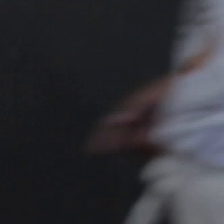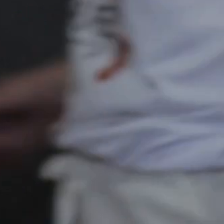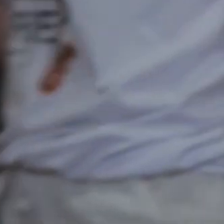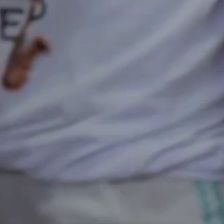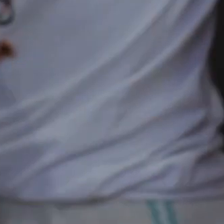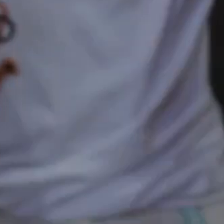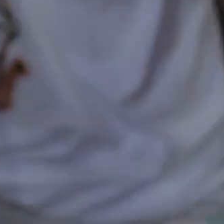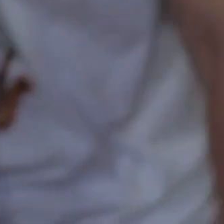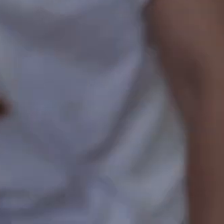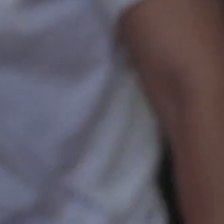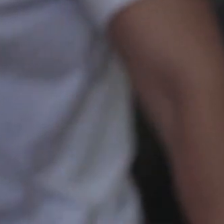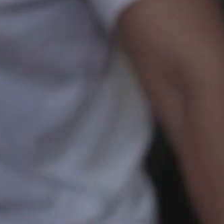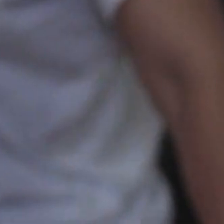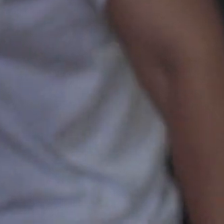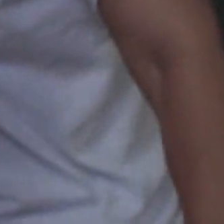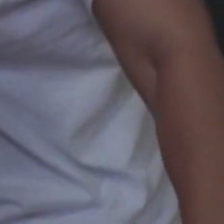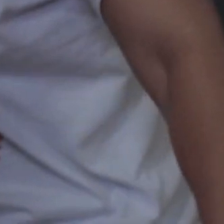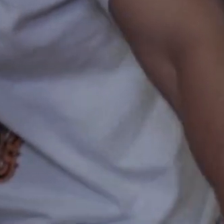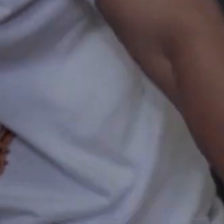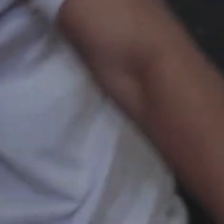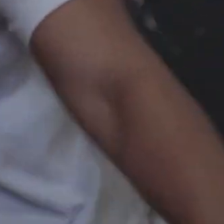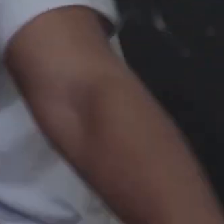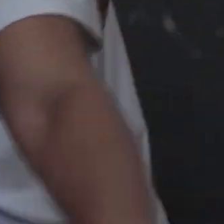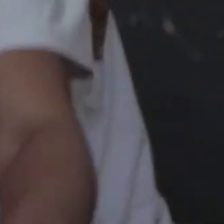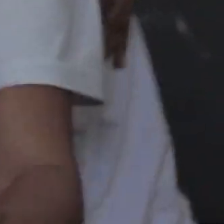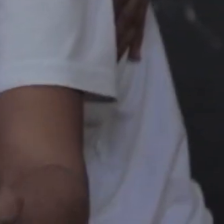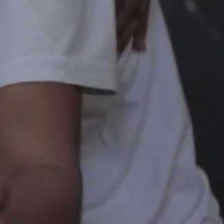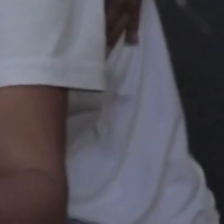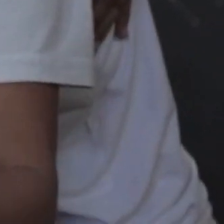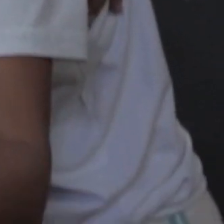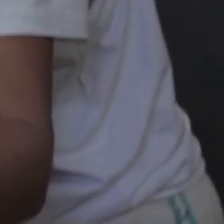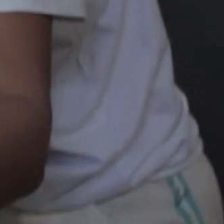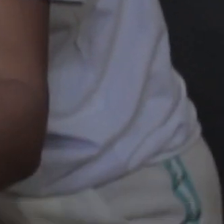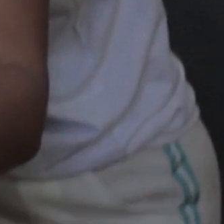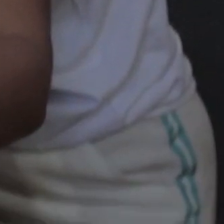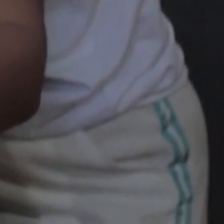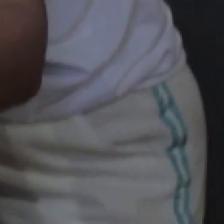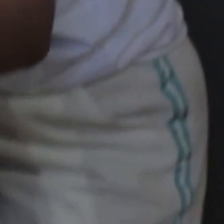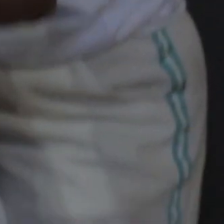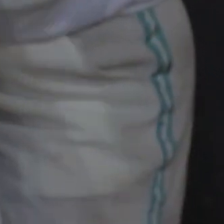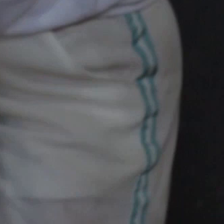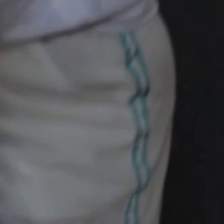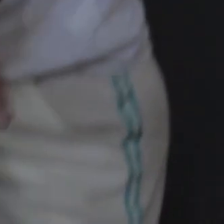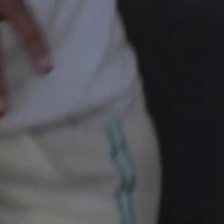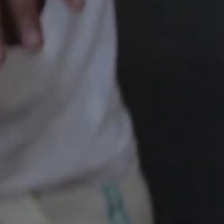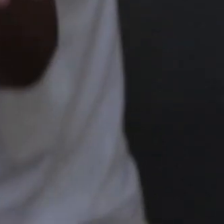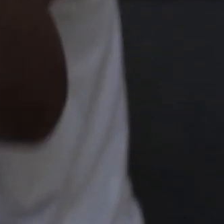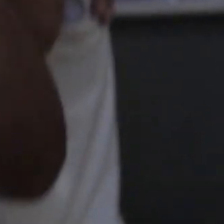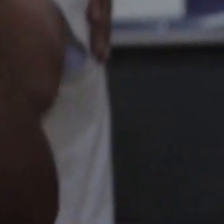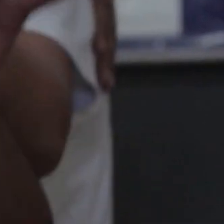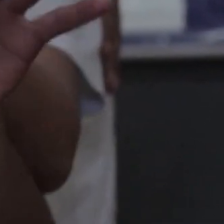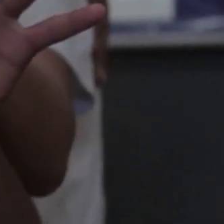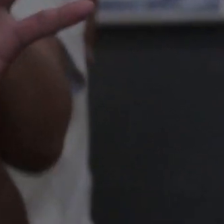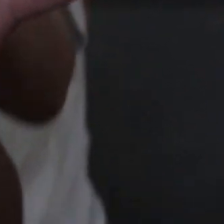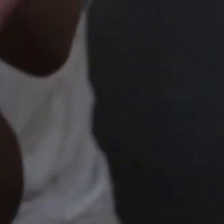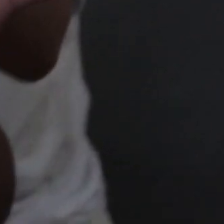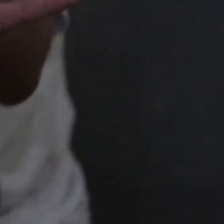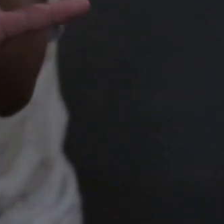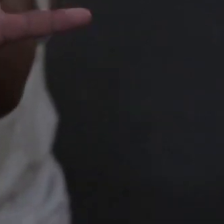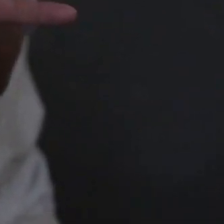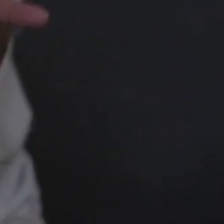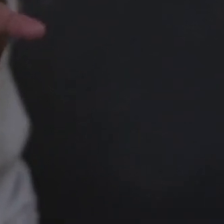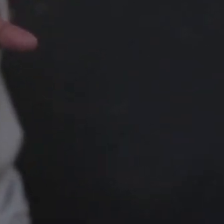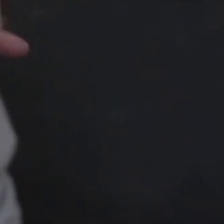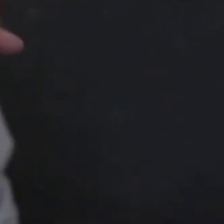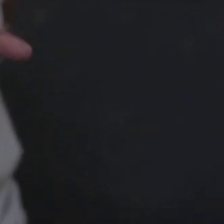para a direita. John e Tainária entram e se posicionam encostados atrás dela. Robson os abraça pela esquerda. Estão de cabeça baixa. Levantam